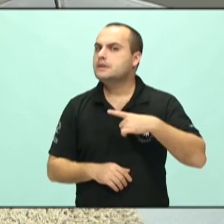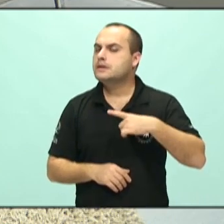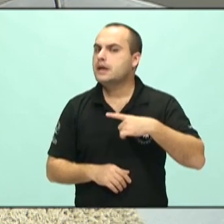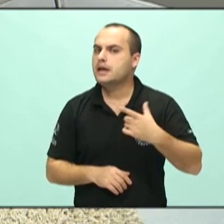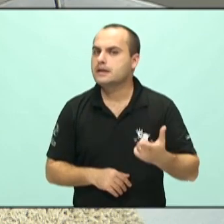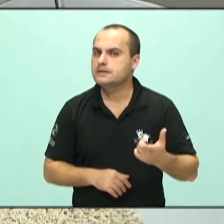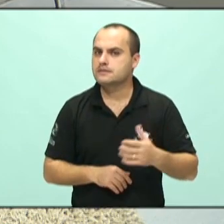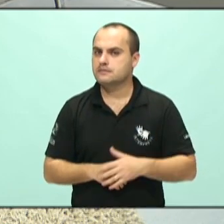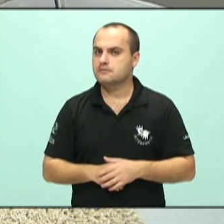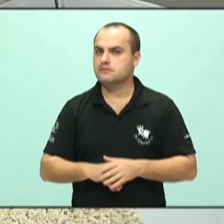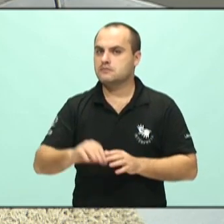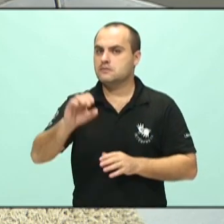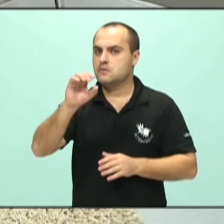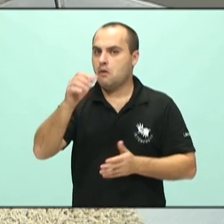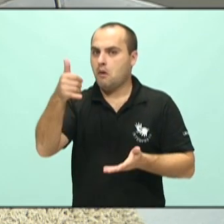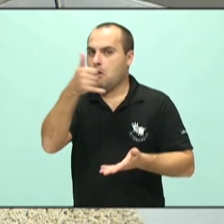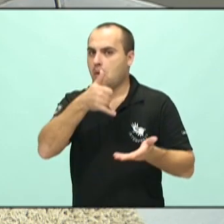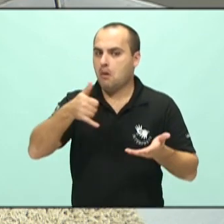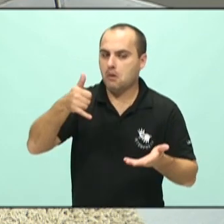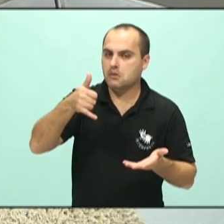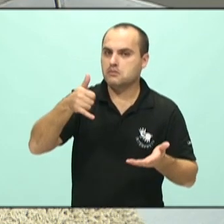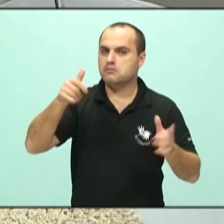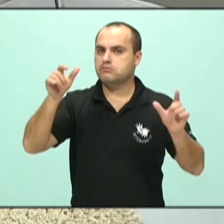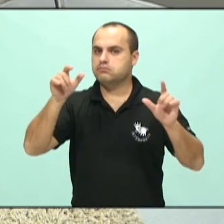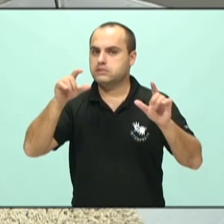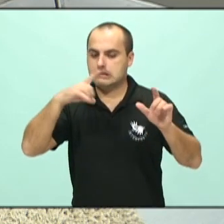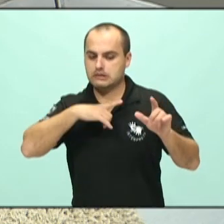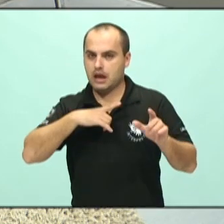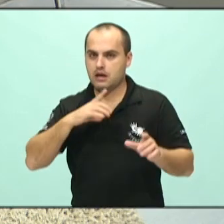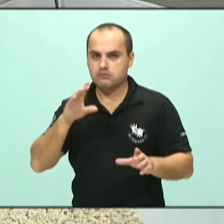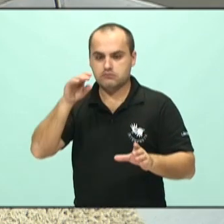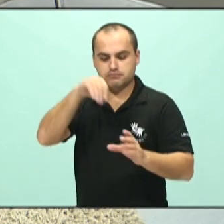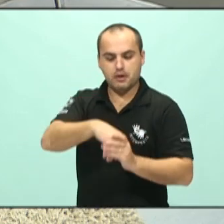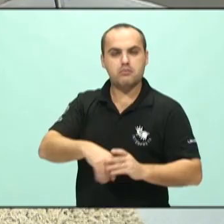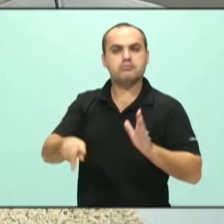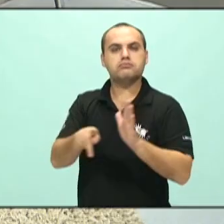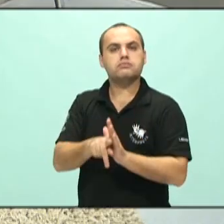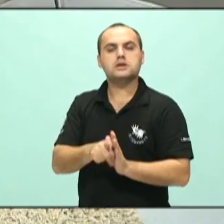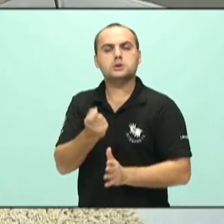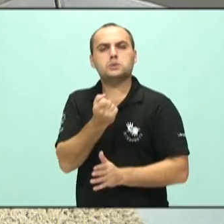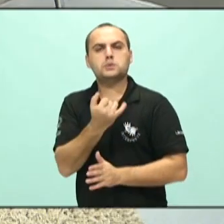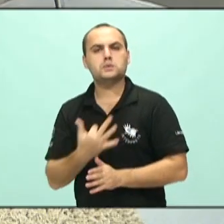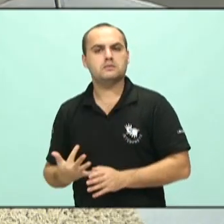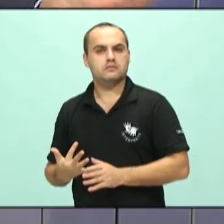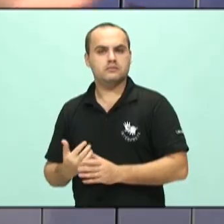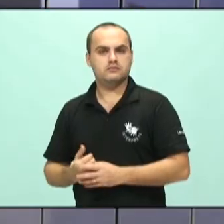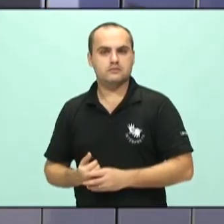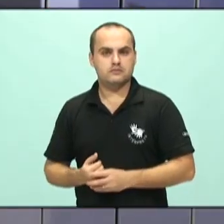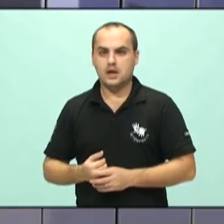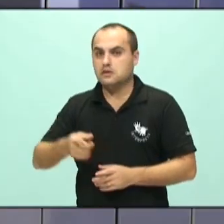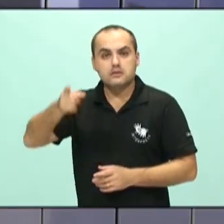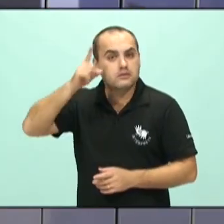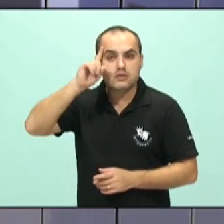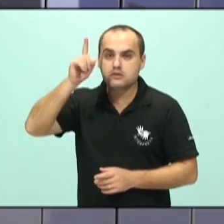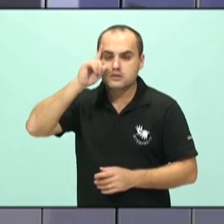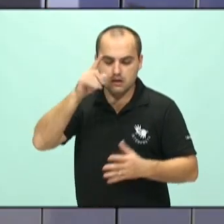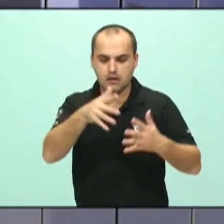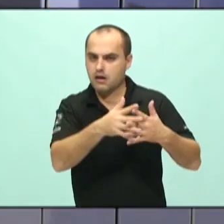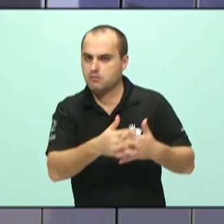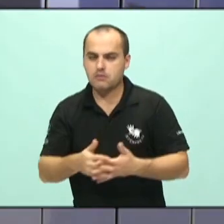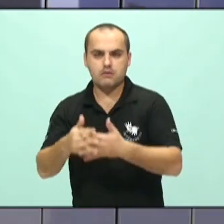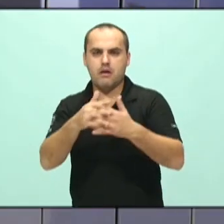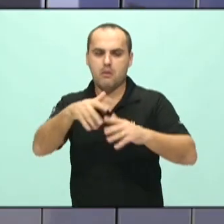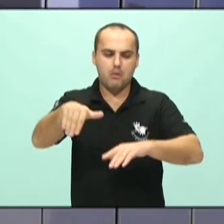passa de óleo de combustível nesse oleoduto que tem enterrado ali? É caminhão o dia inteiro, caminhão na